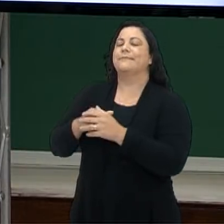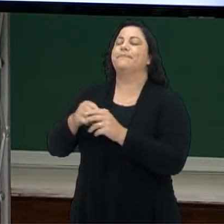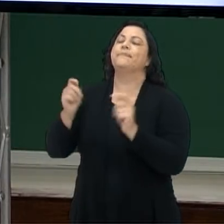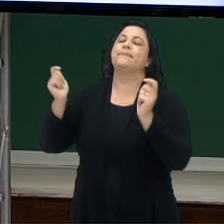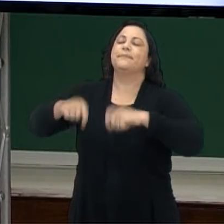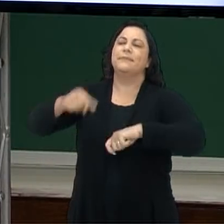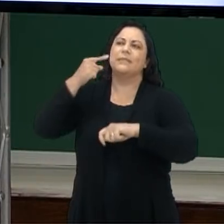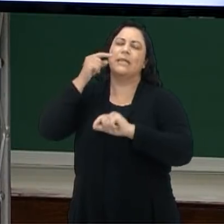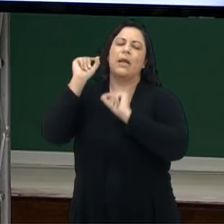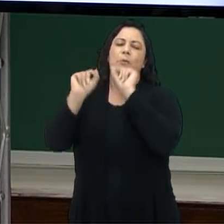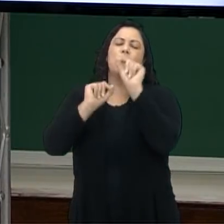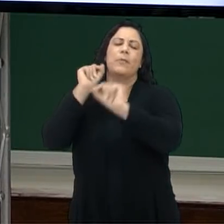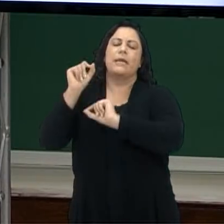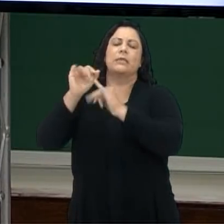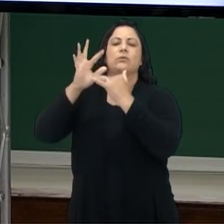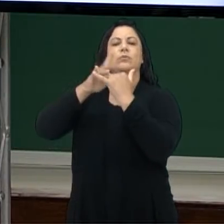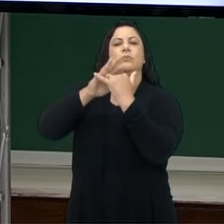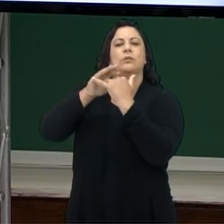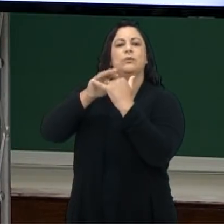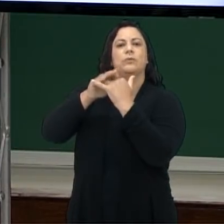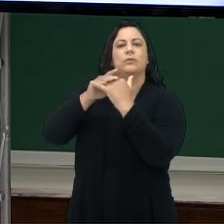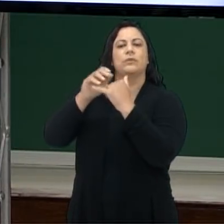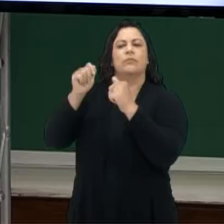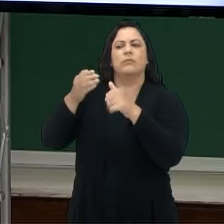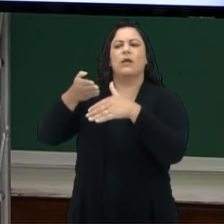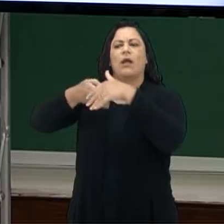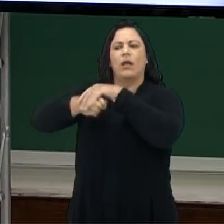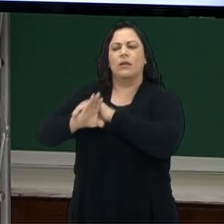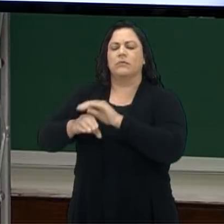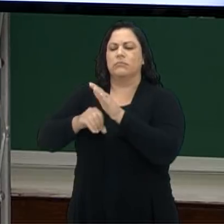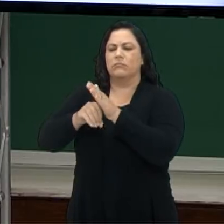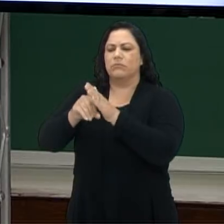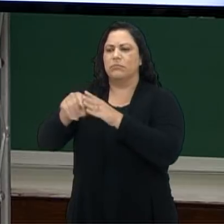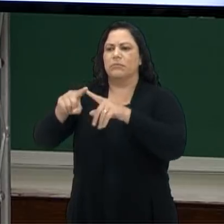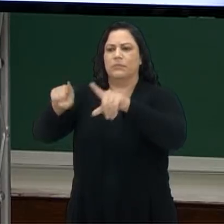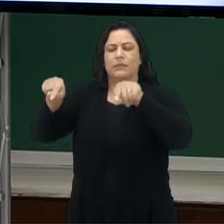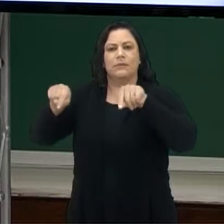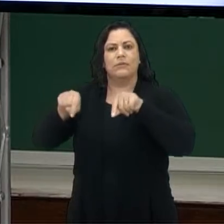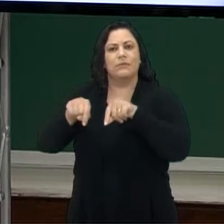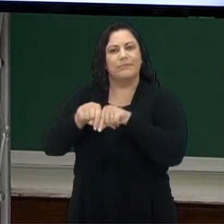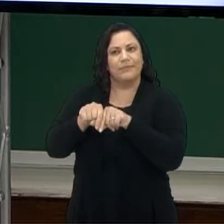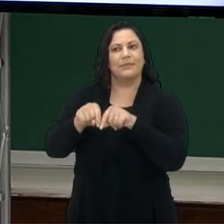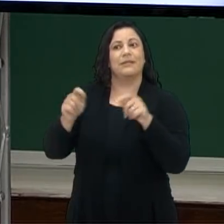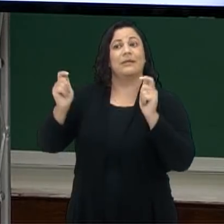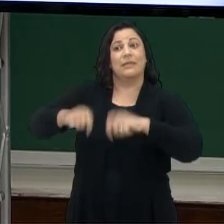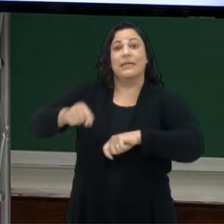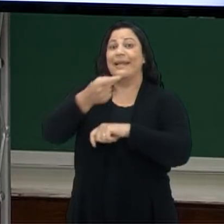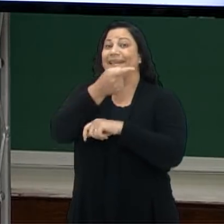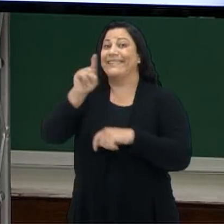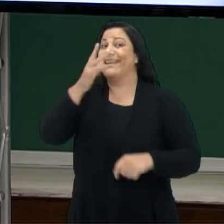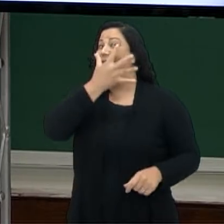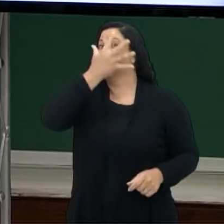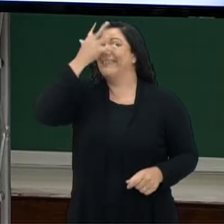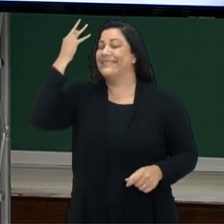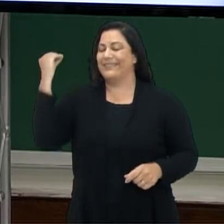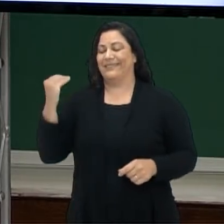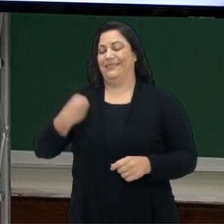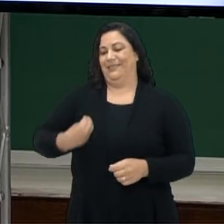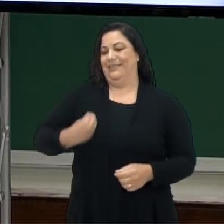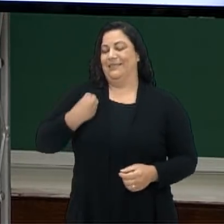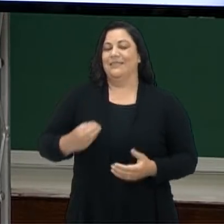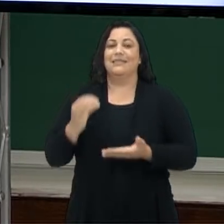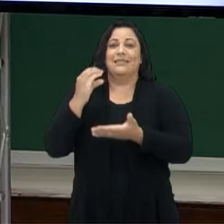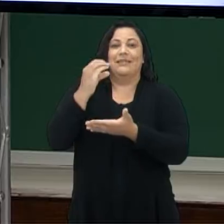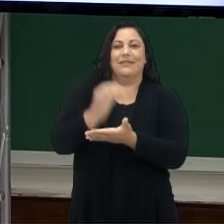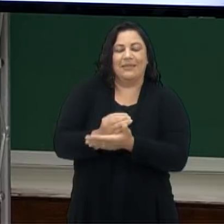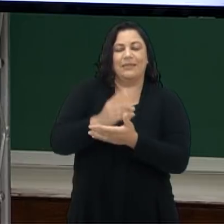aula pelo YouTube e tem acesso ao Classroom, ou acompanha pela TV, mas tem acesso ao Classroom, não esqueça de marcar presença todos os dias